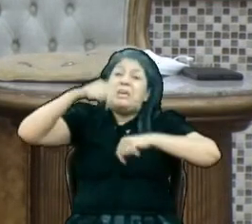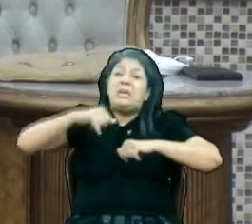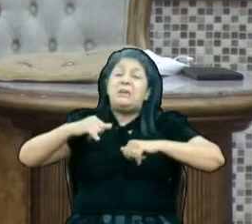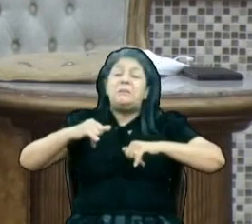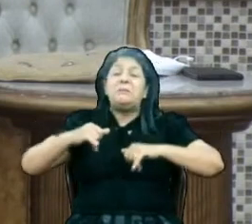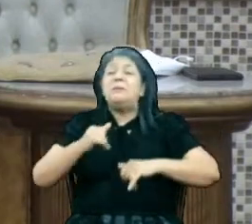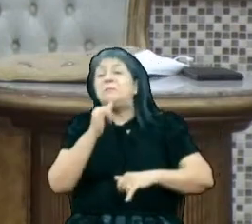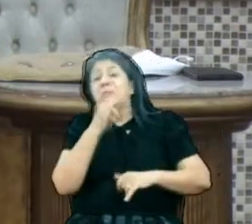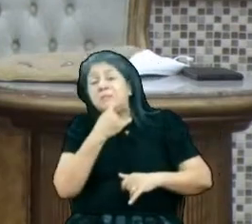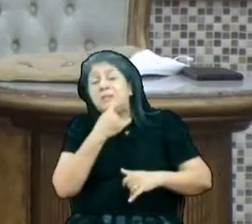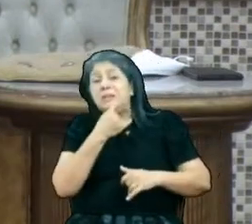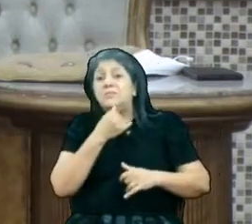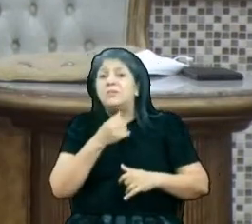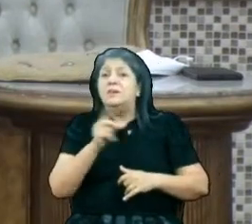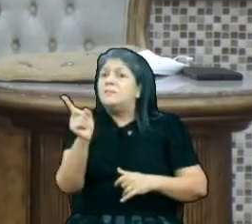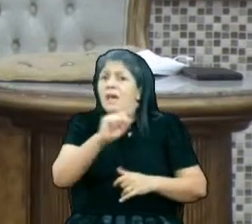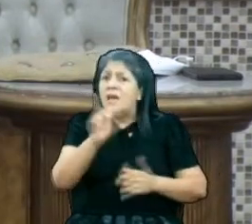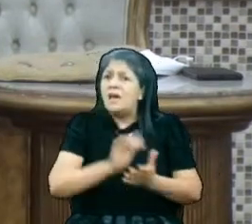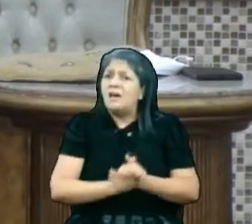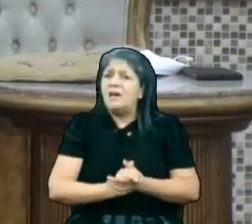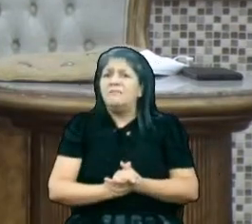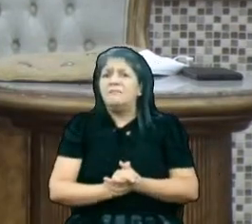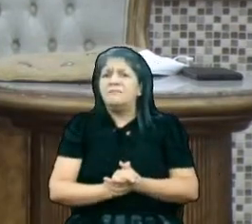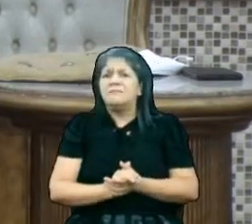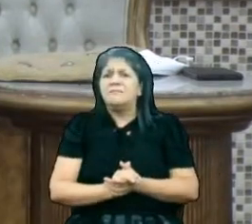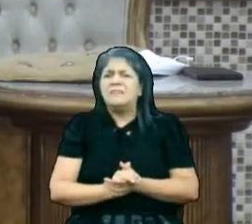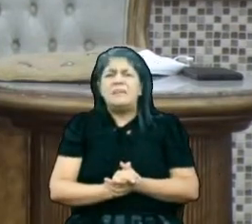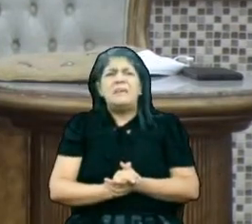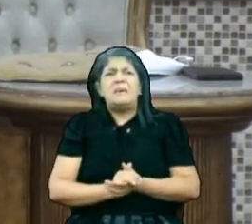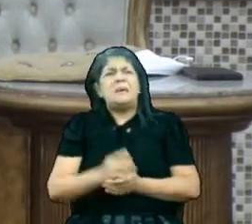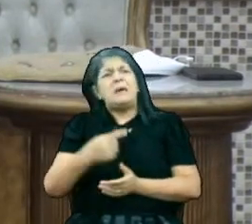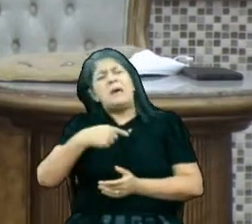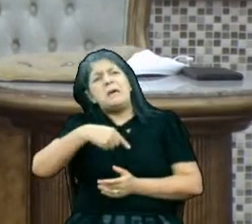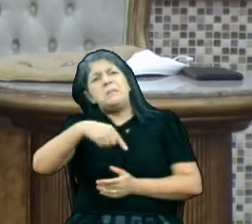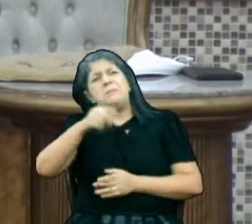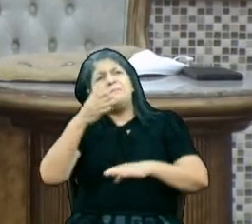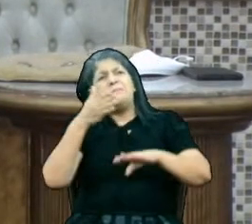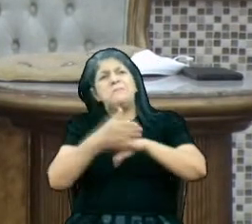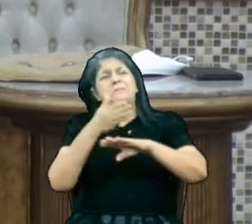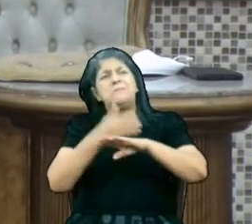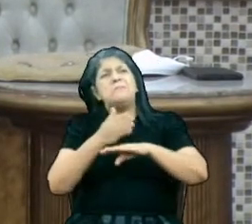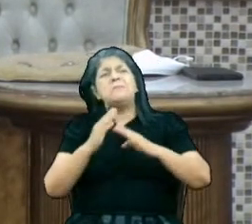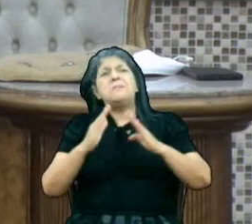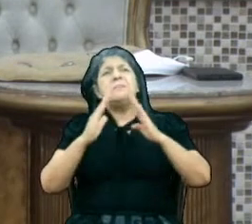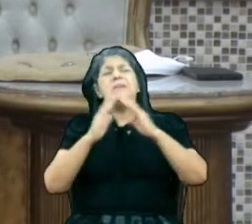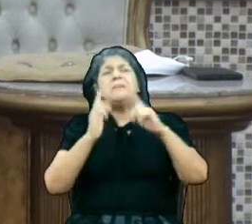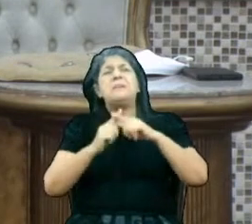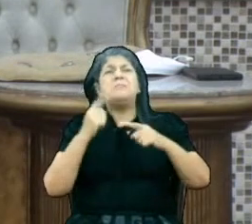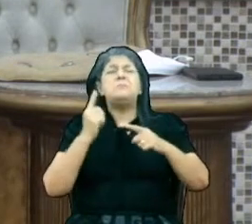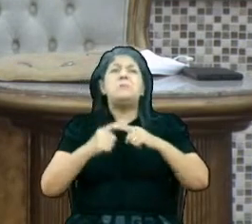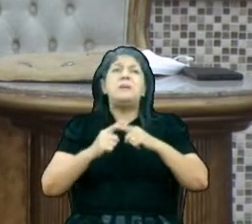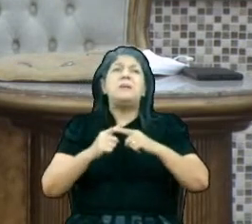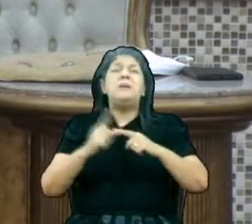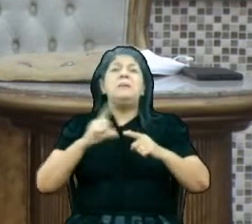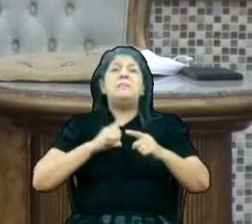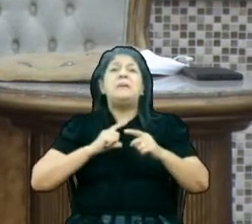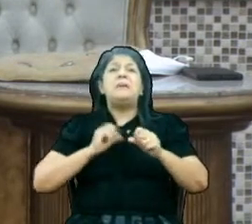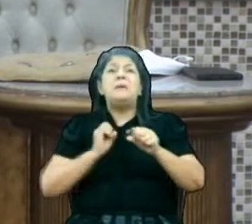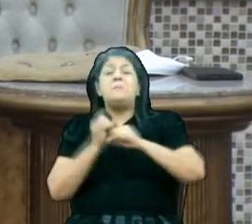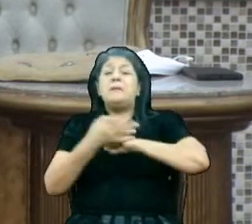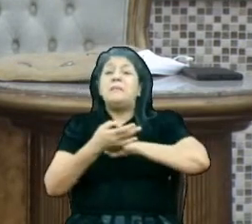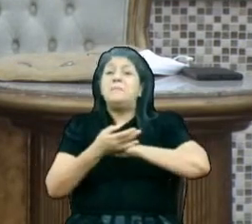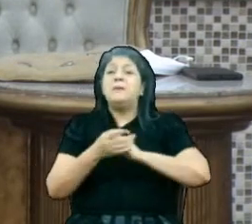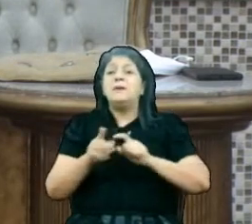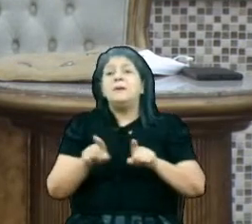pandemia não acabou ainda o governo decretou que a pandemia tem acabado e assim vai eu